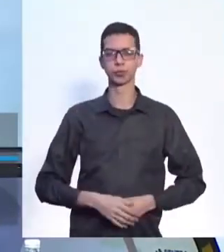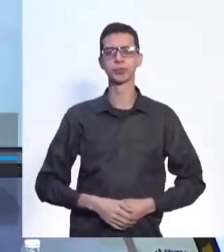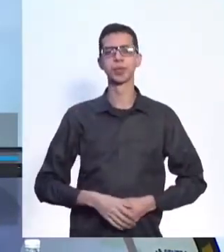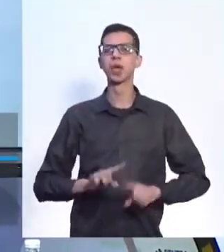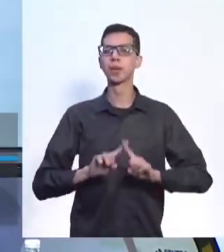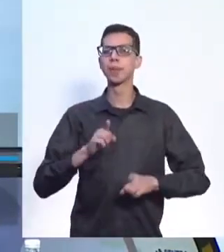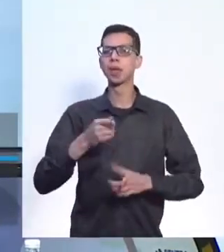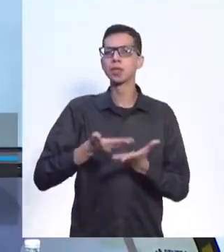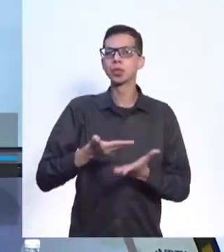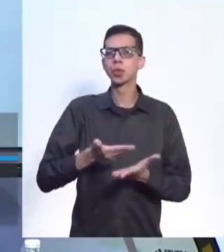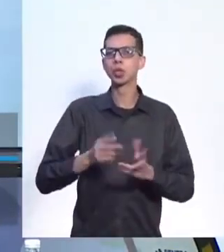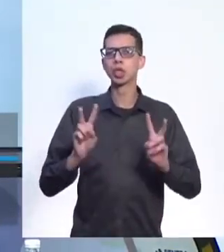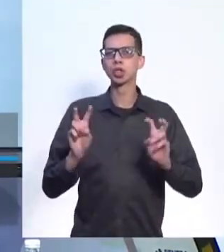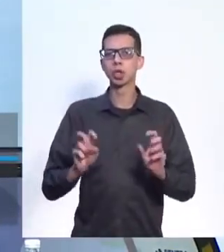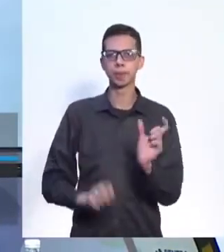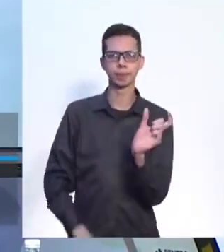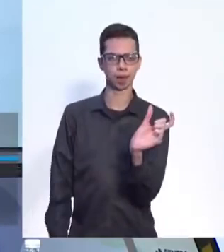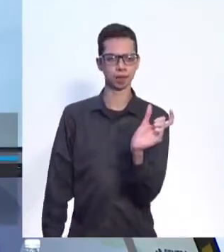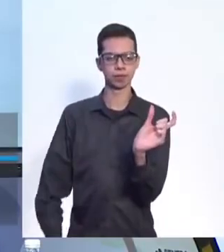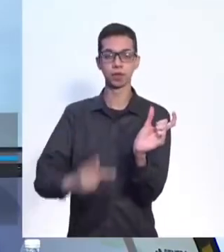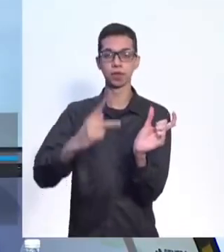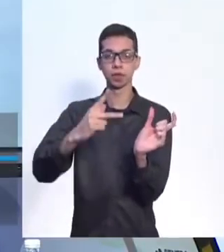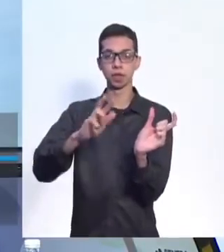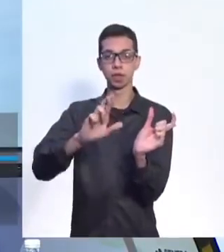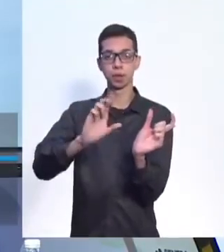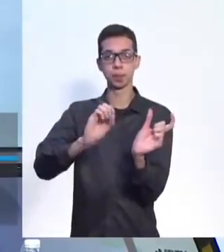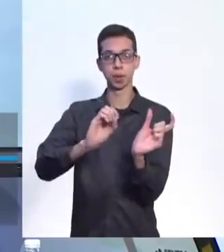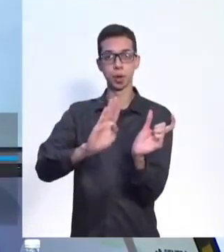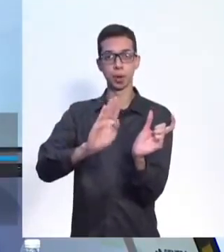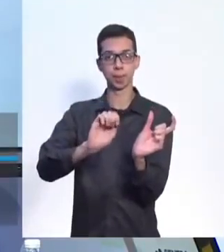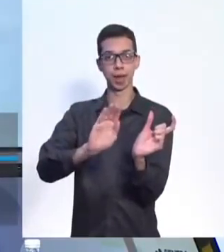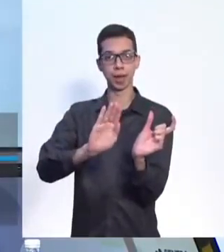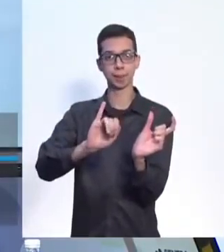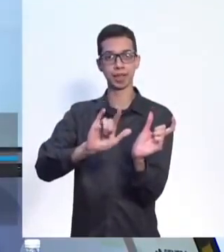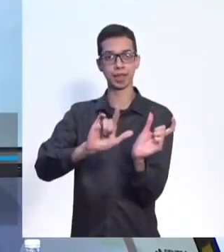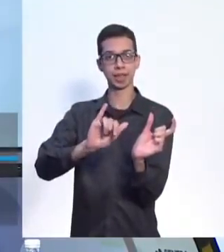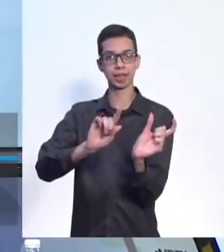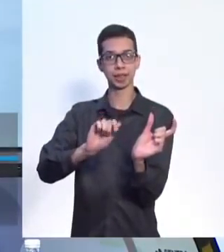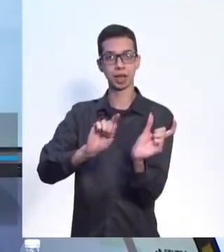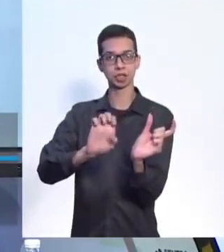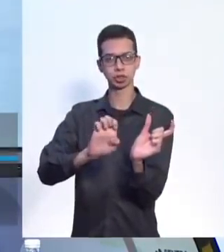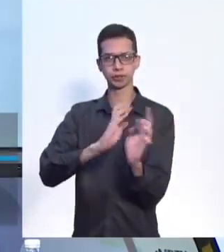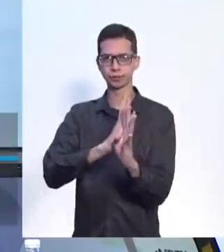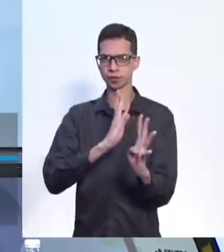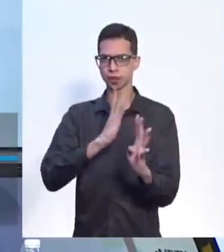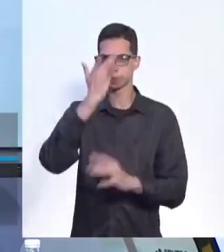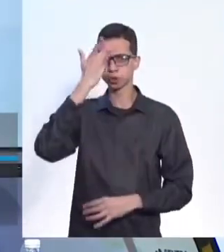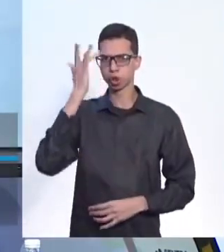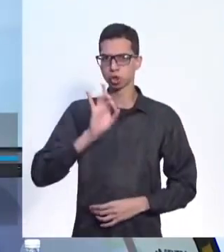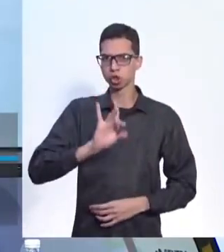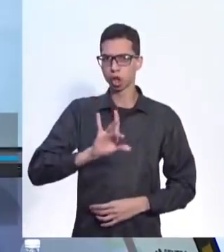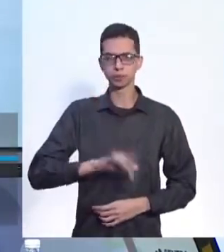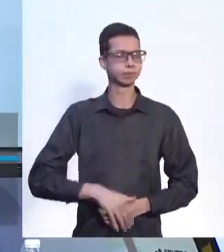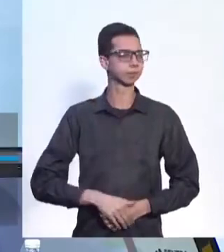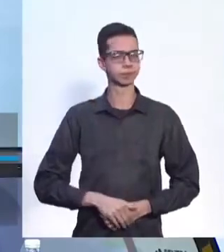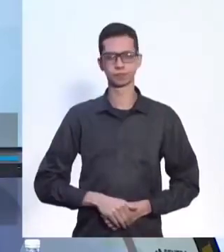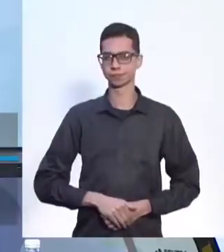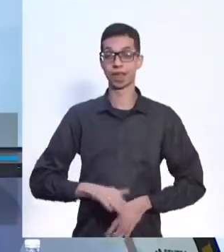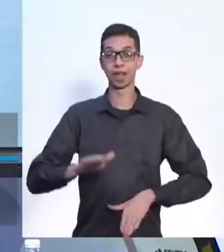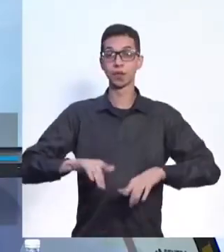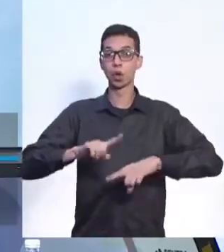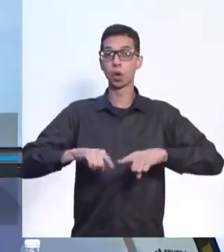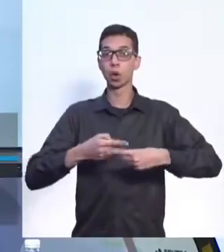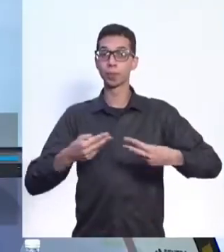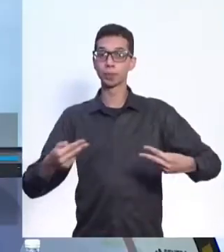gente estuda as probabilidades, a fila, ela não é só formada por pessoas. Ela pode ser formada por